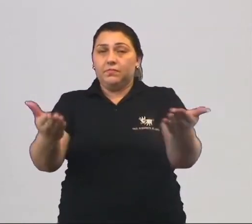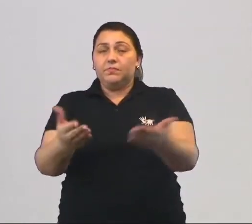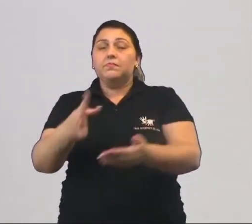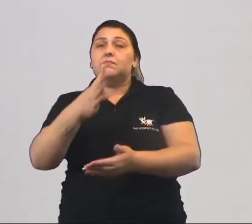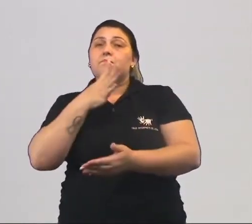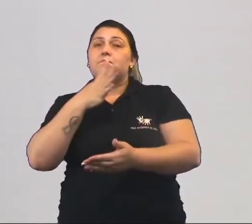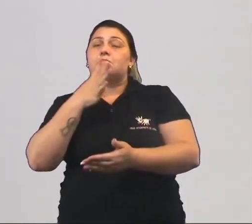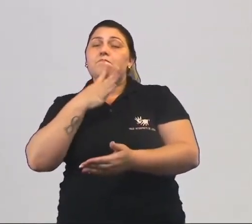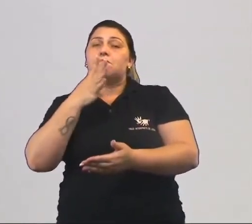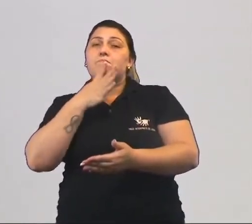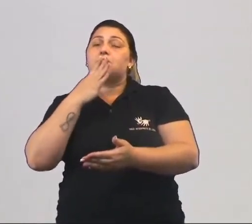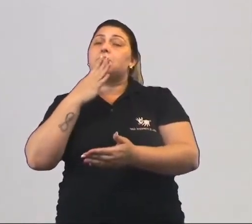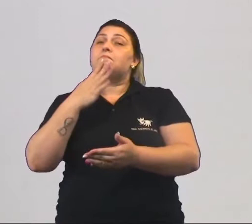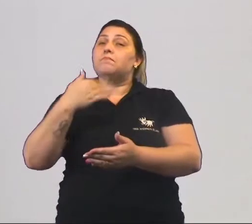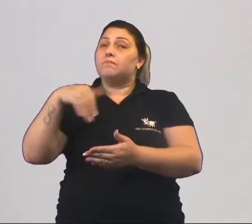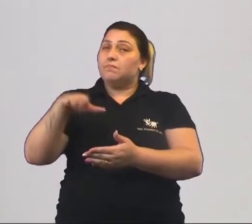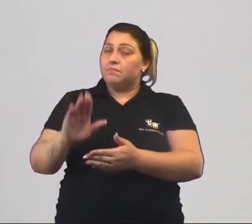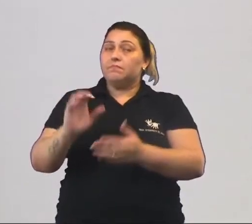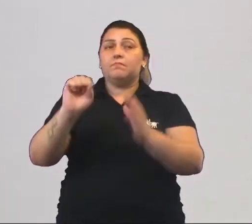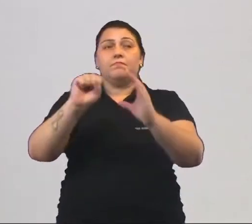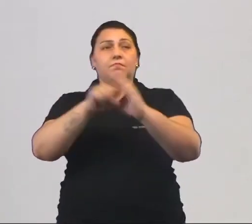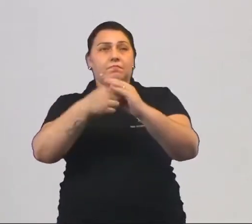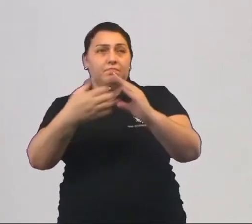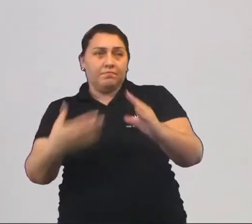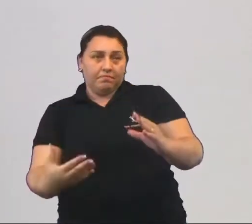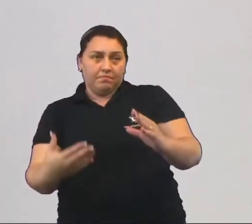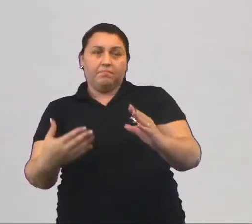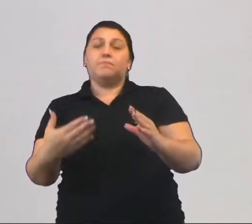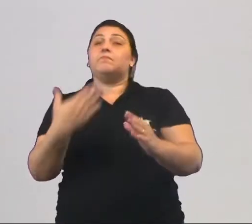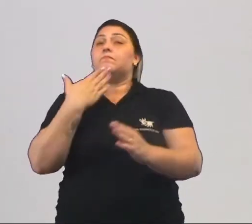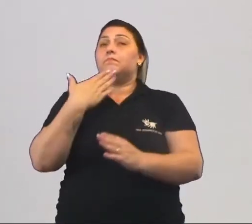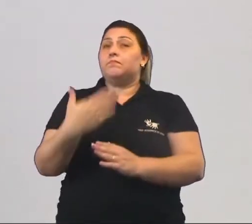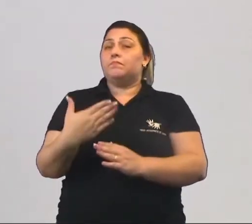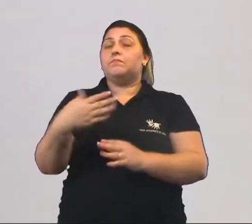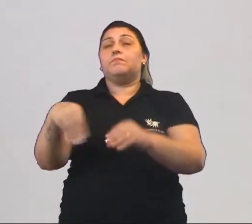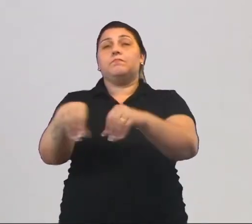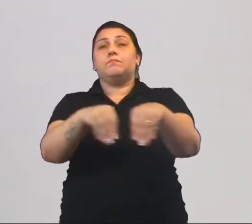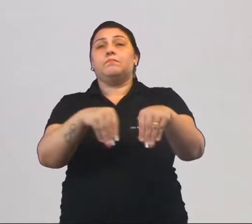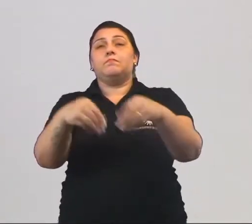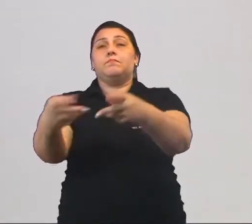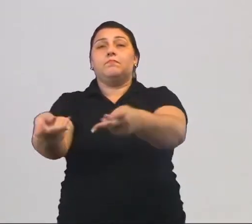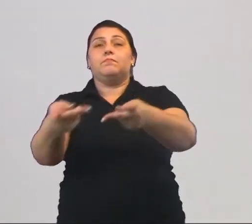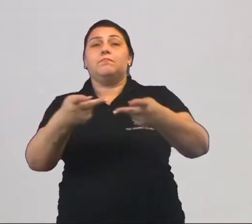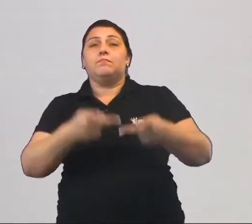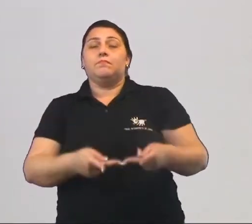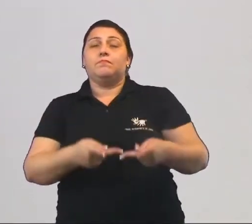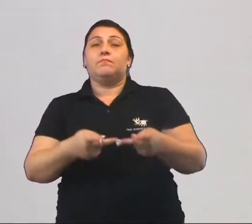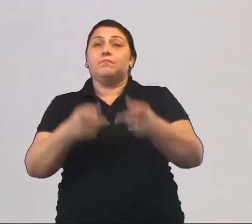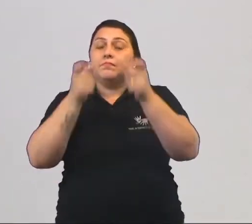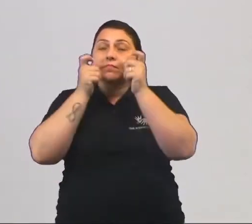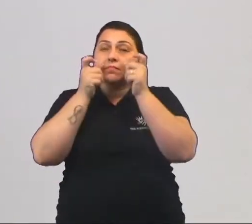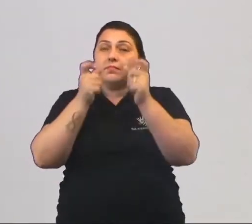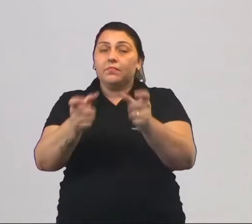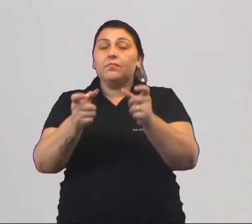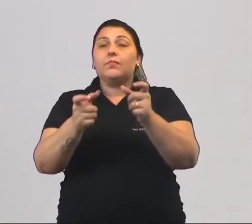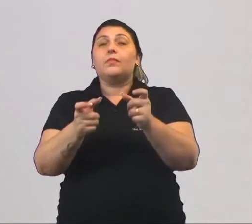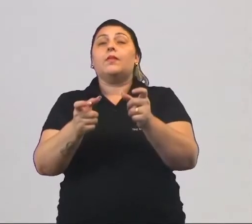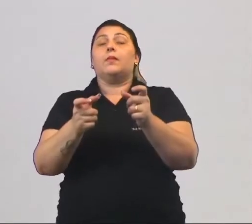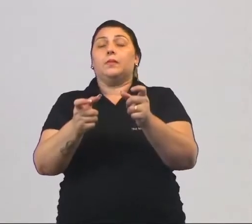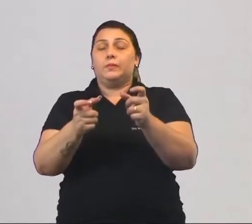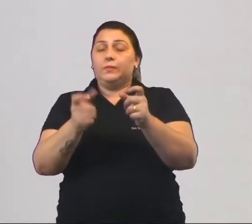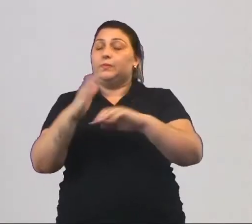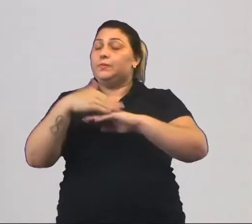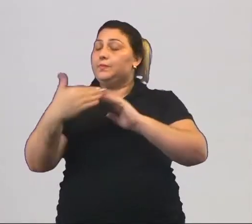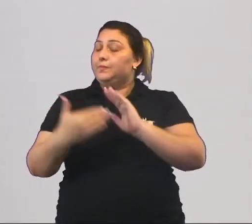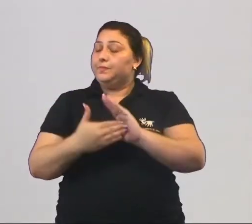vamos conhecer um pouquinho mais das características desses tipos de solo. Então, eu te convido a ficar atento e ligadinho